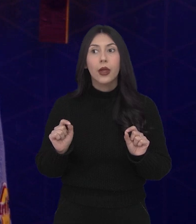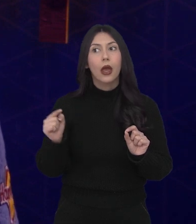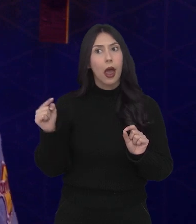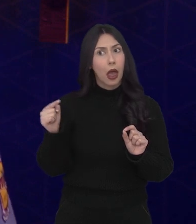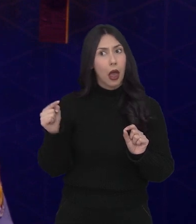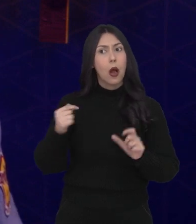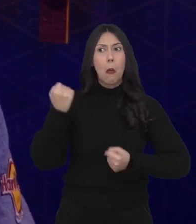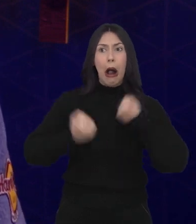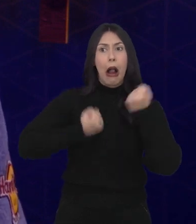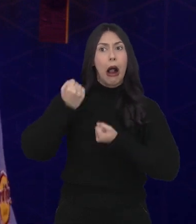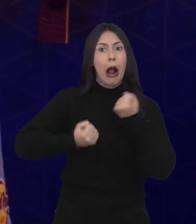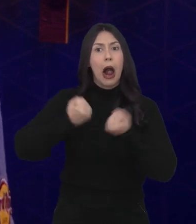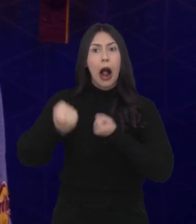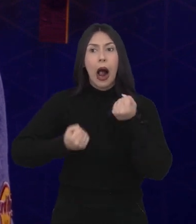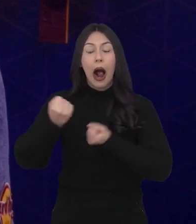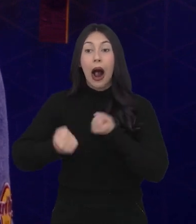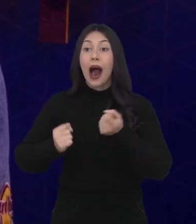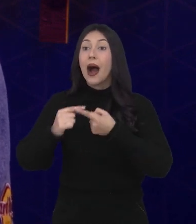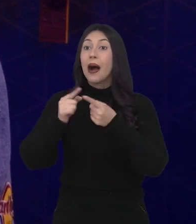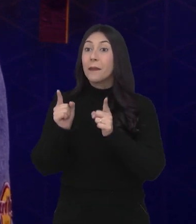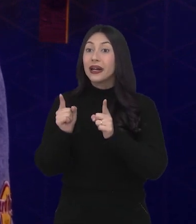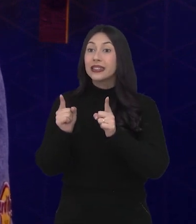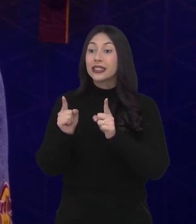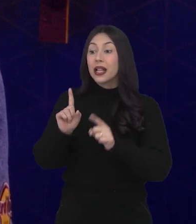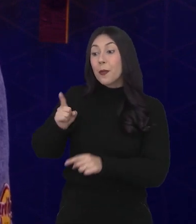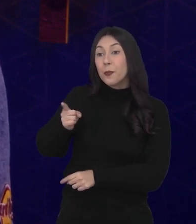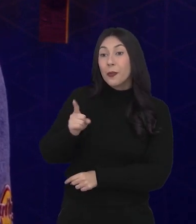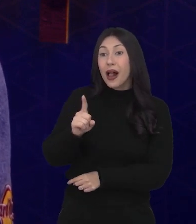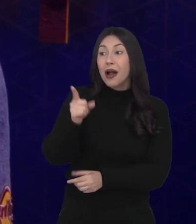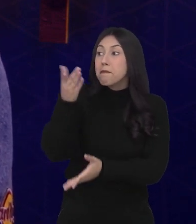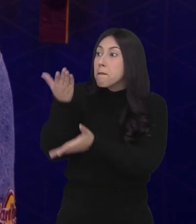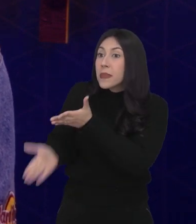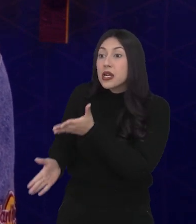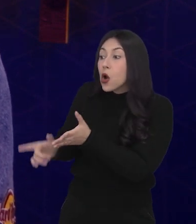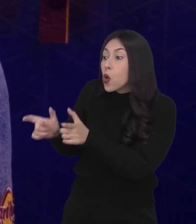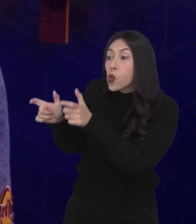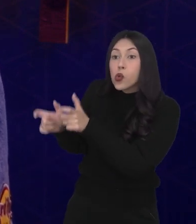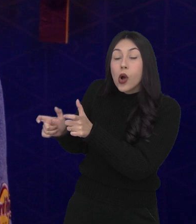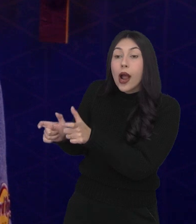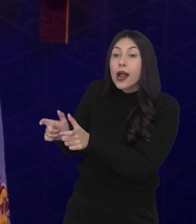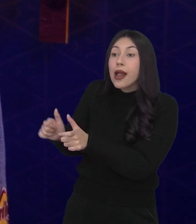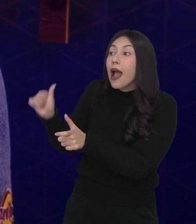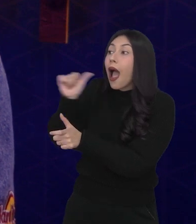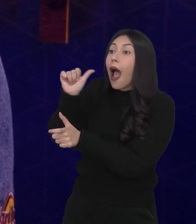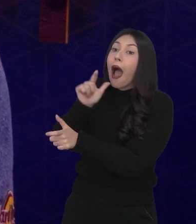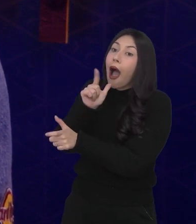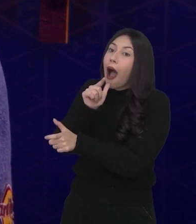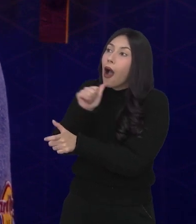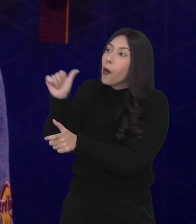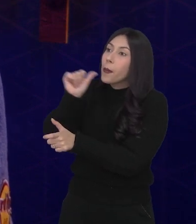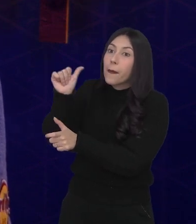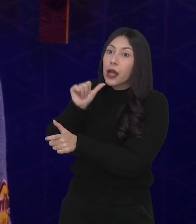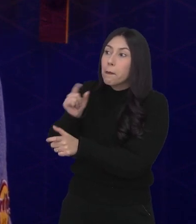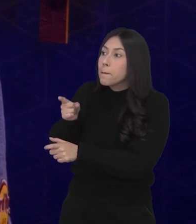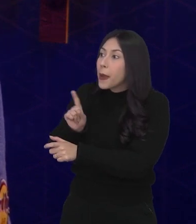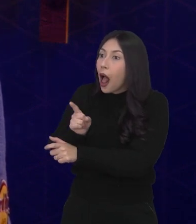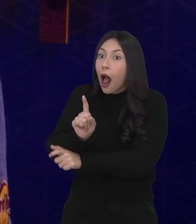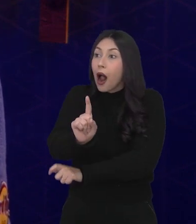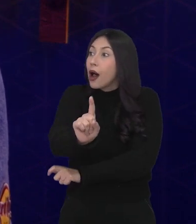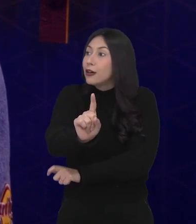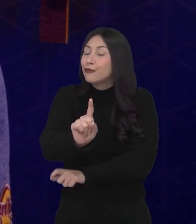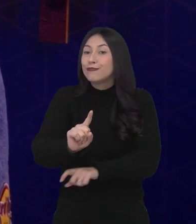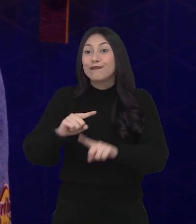é maratonista, perdeu o último ponto de hidratação. Ela passou reto. E